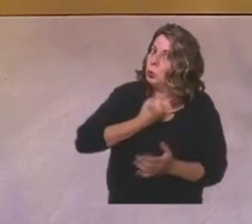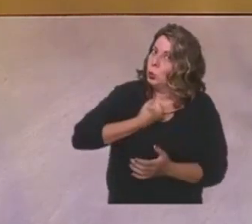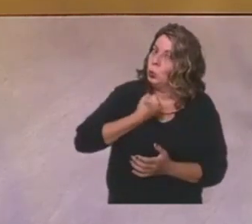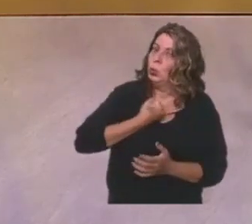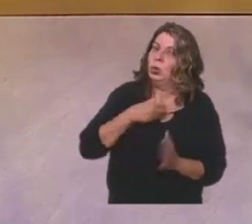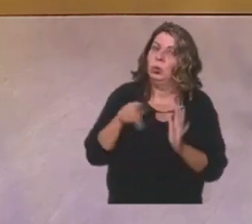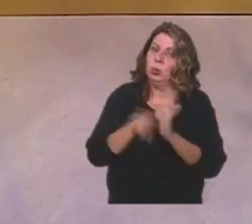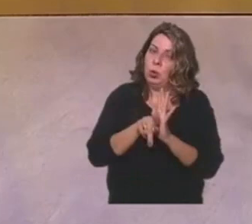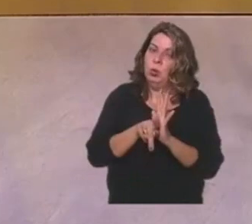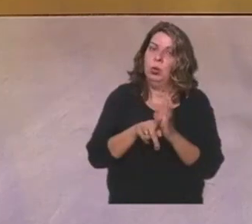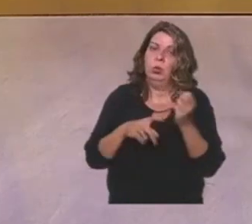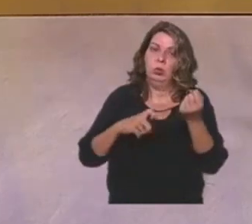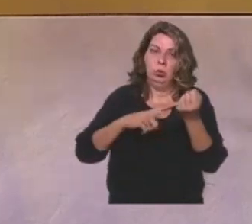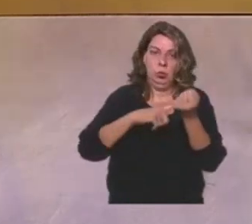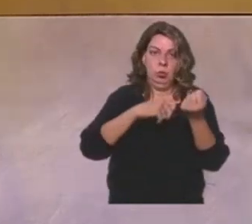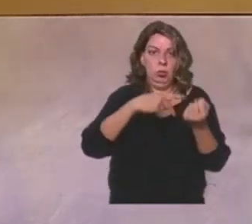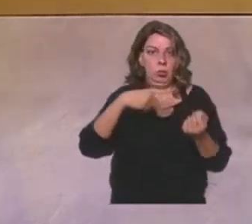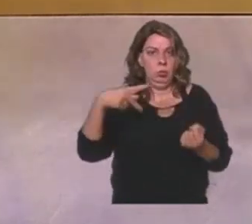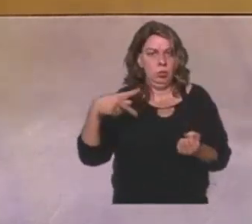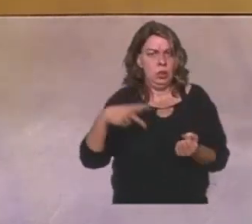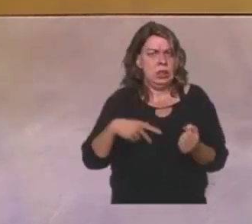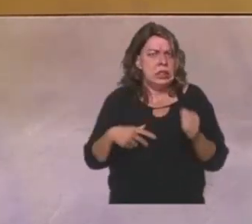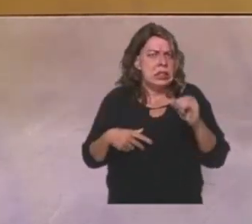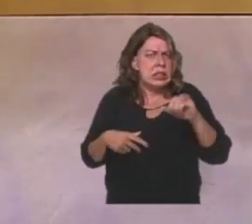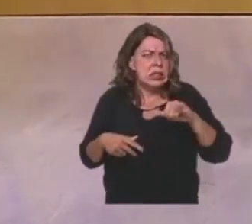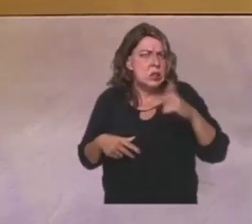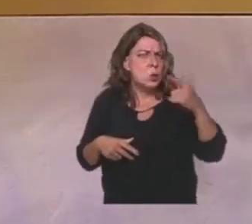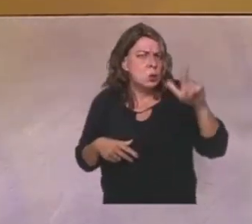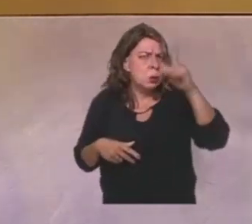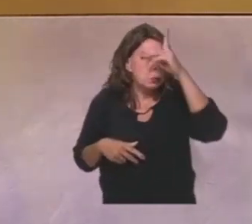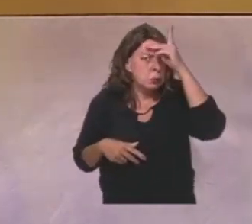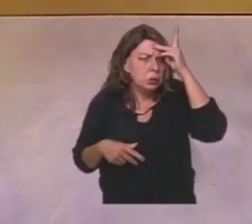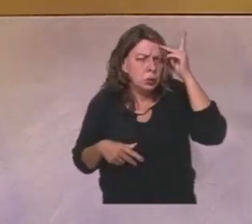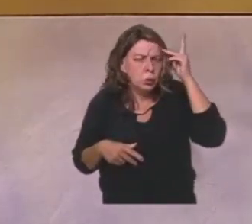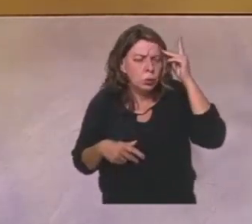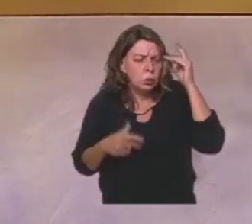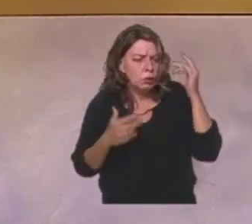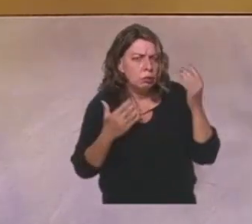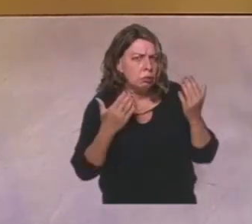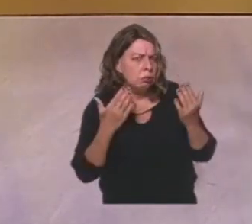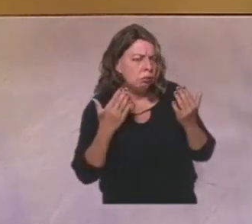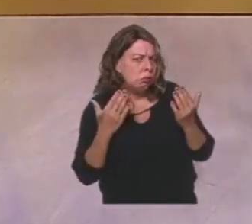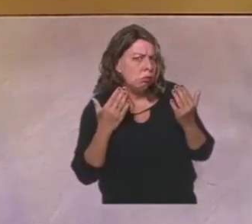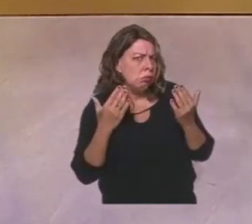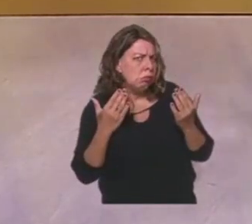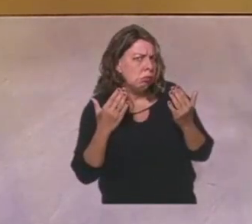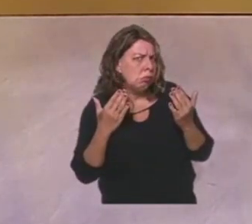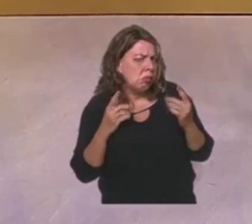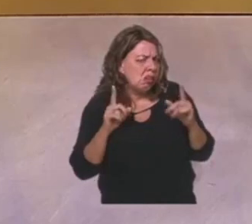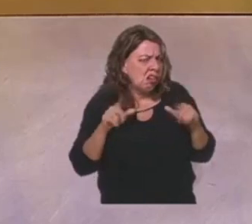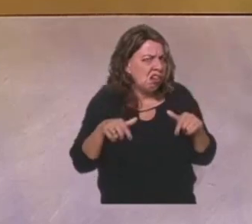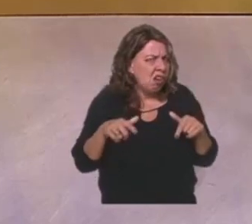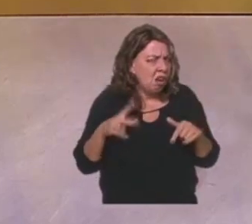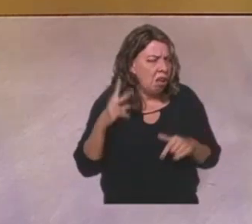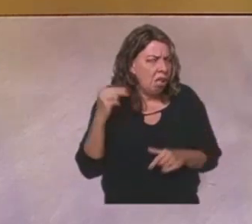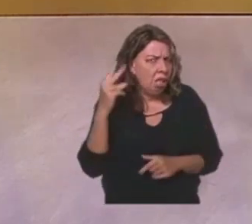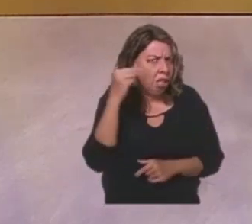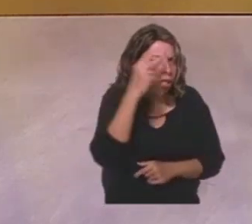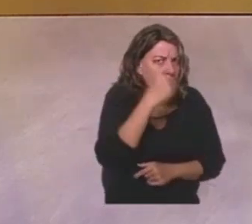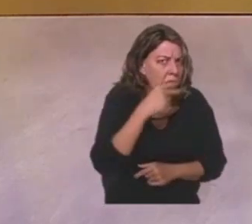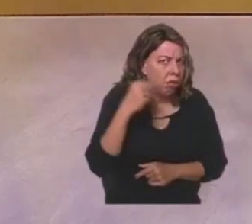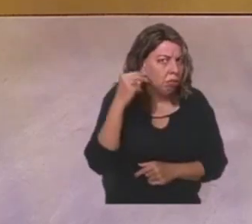do Caju Cap, não é isso, Júnior? Caso você receba uma ligação que você aí não tem muita certeza, será que estão me enganando? Será